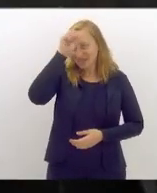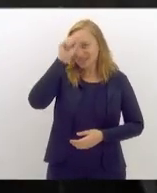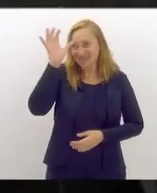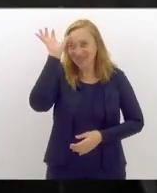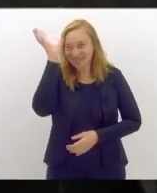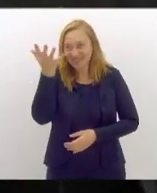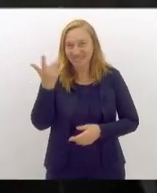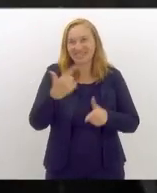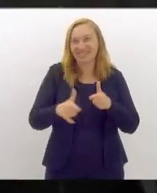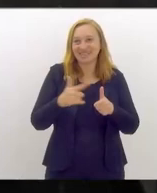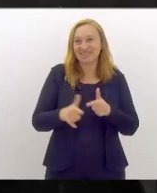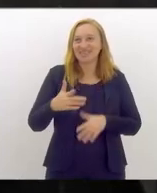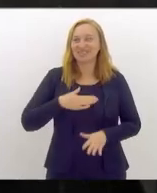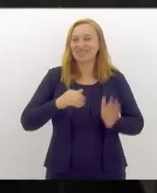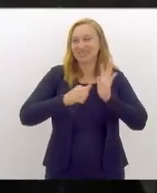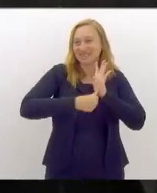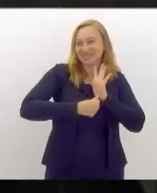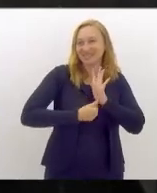bom